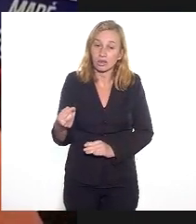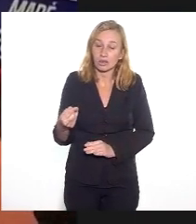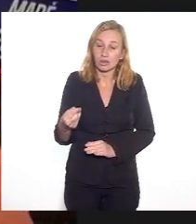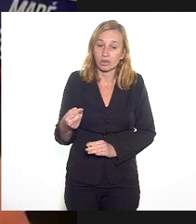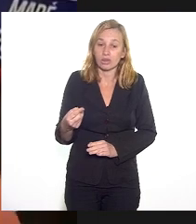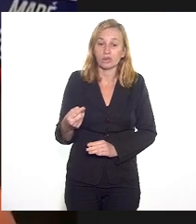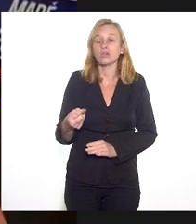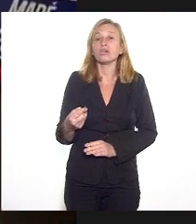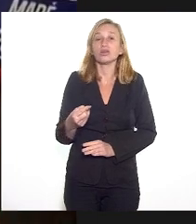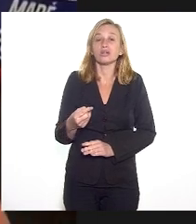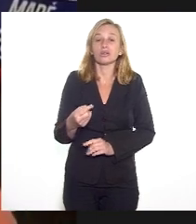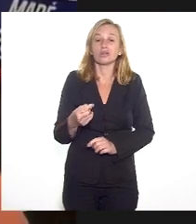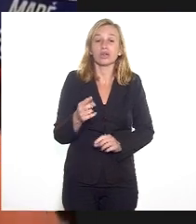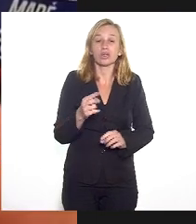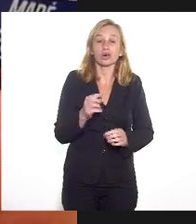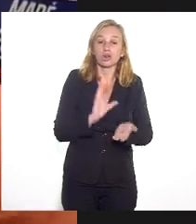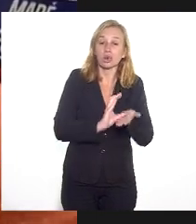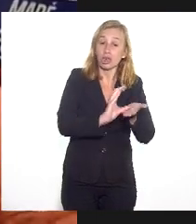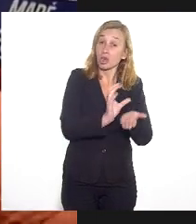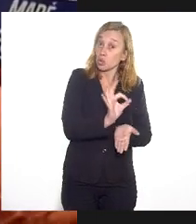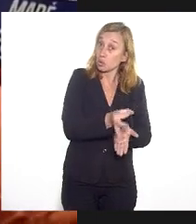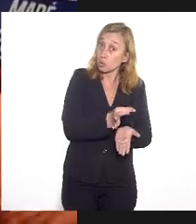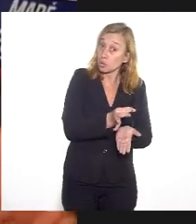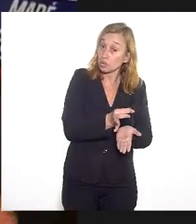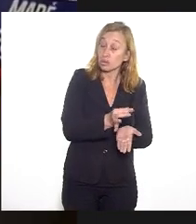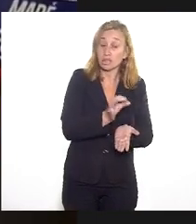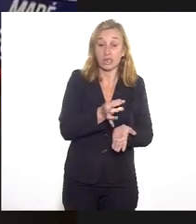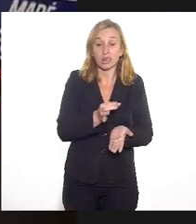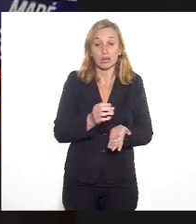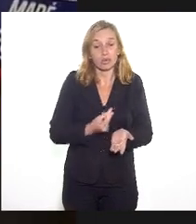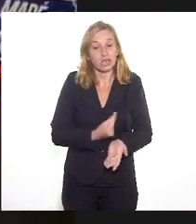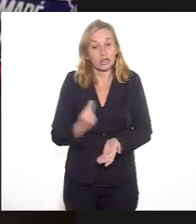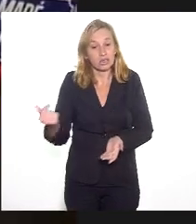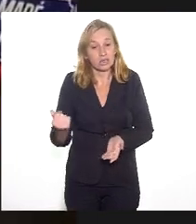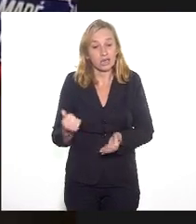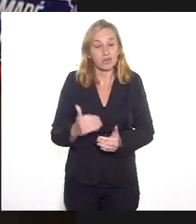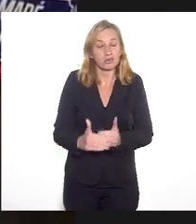mecanismos necessários para que a gente pudesse sair